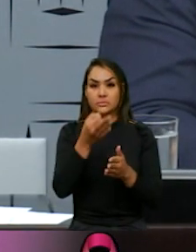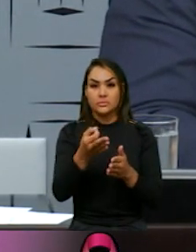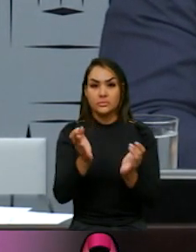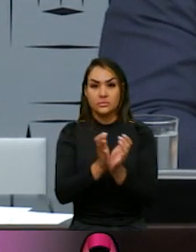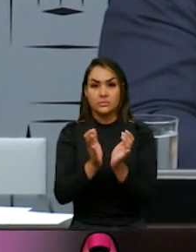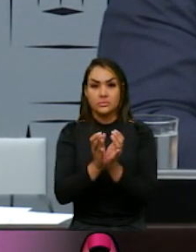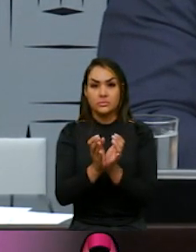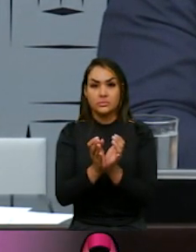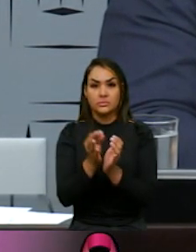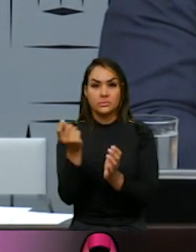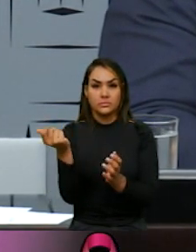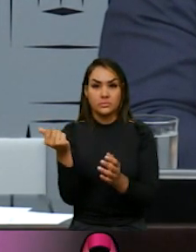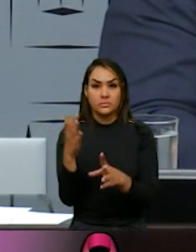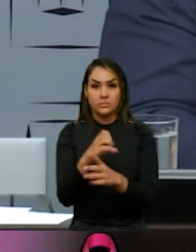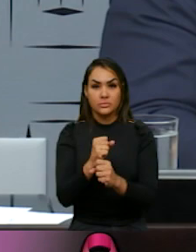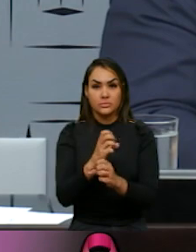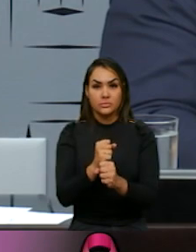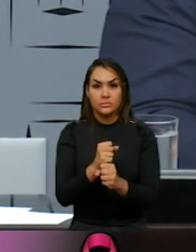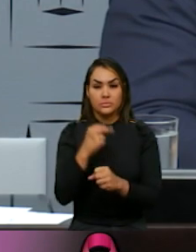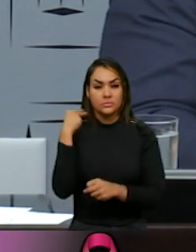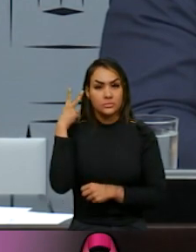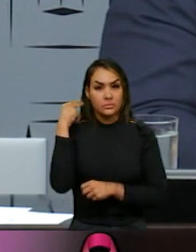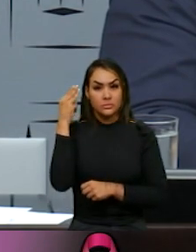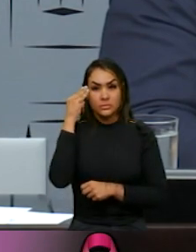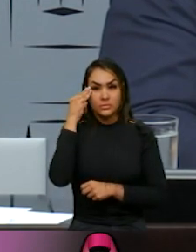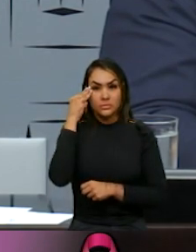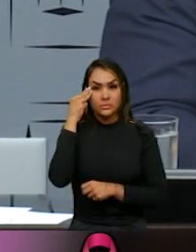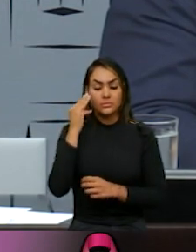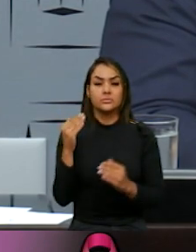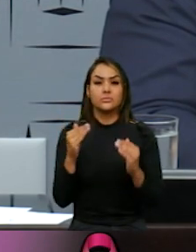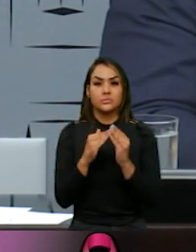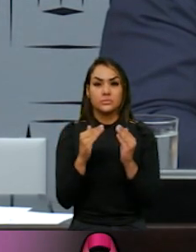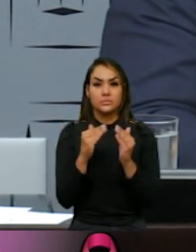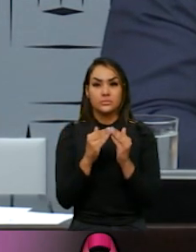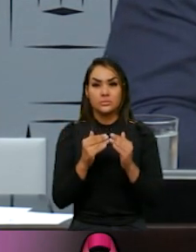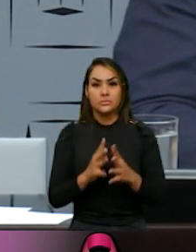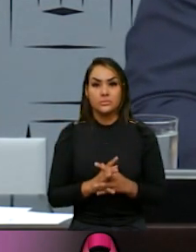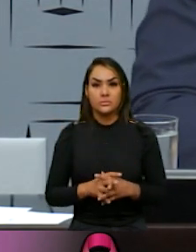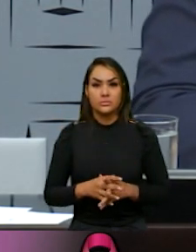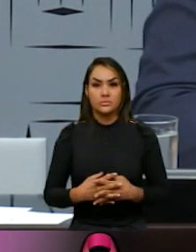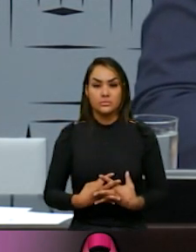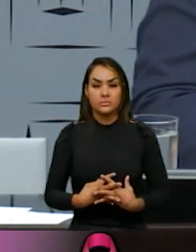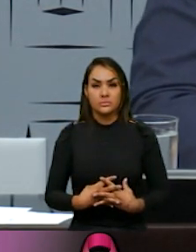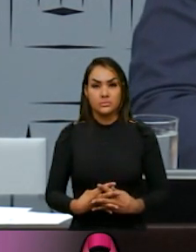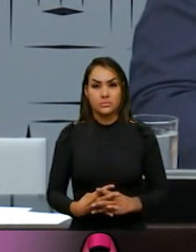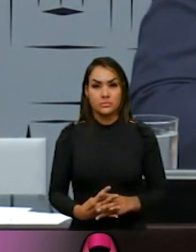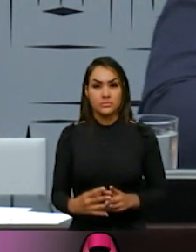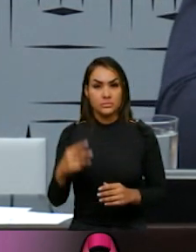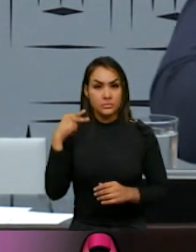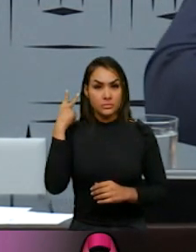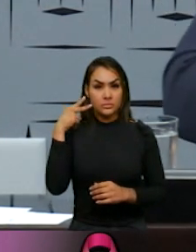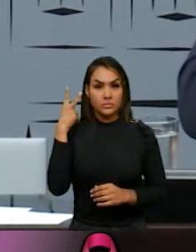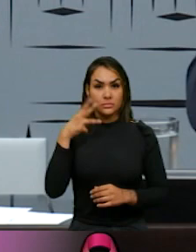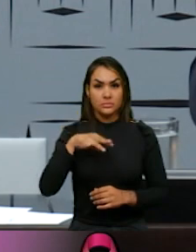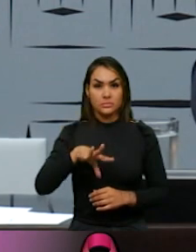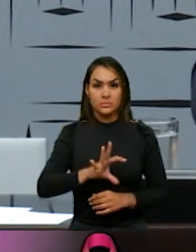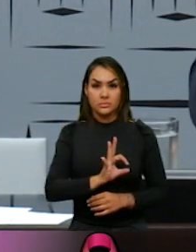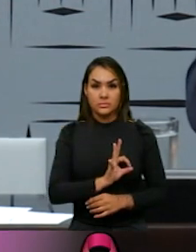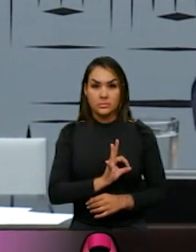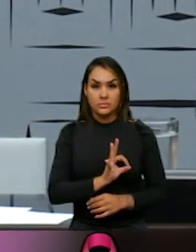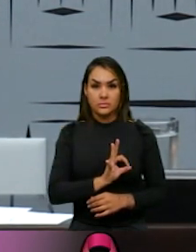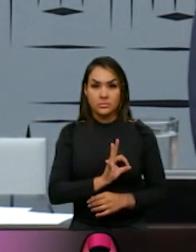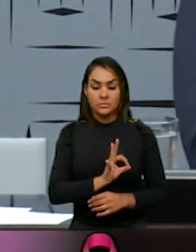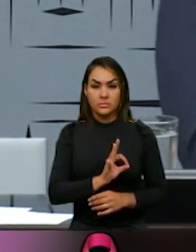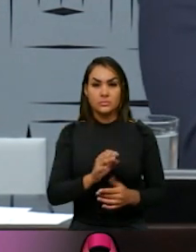Comissão de Finanças e Orçamento. Maurício Bem-Estar. Favorável. Vereador João Moreira, ad